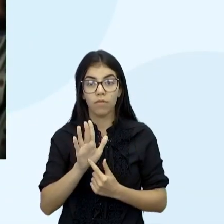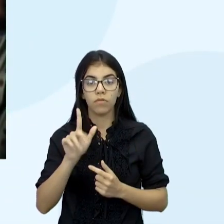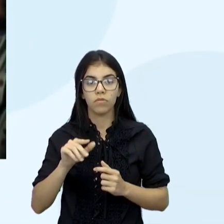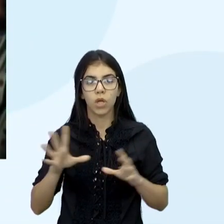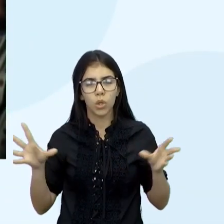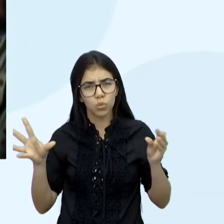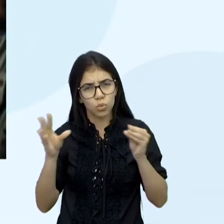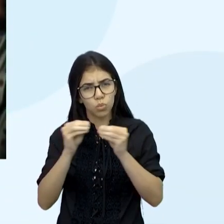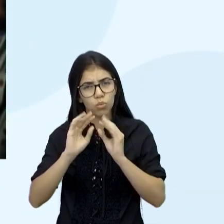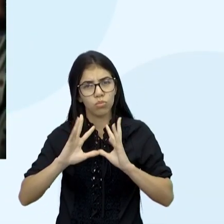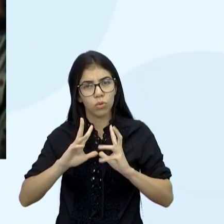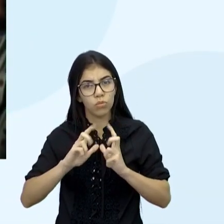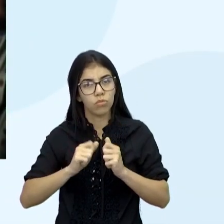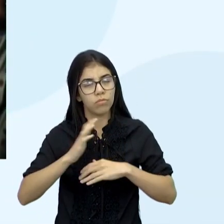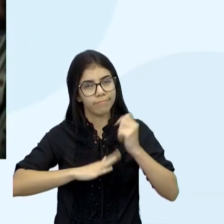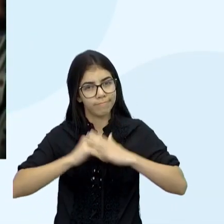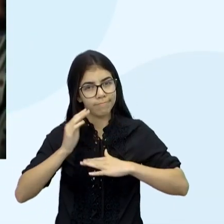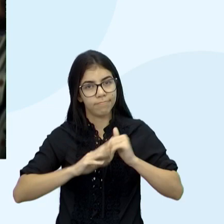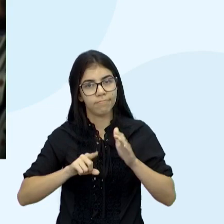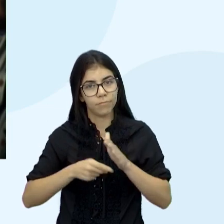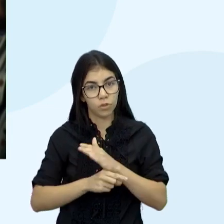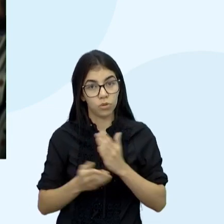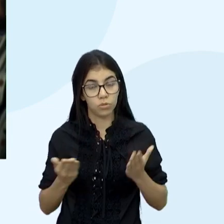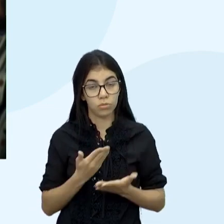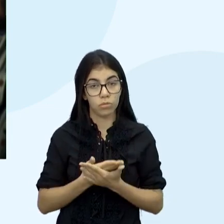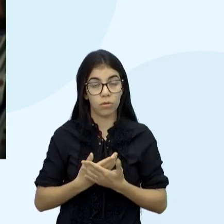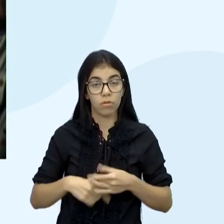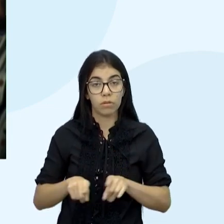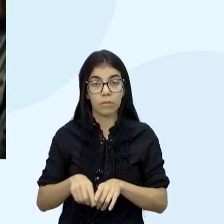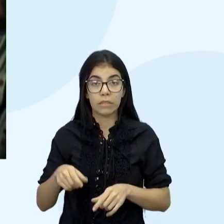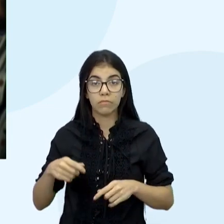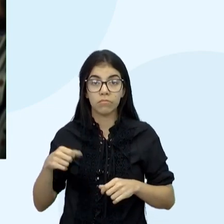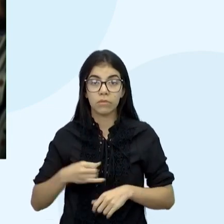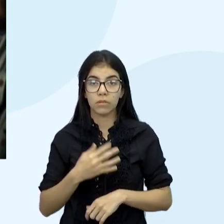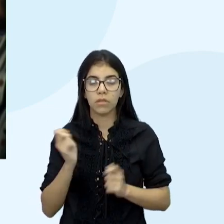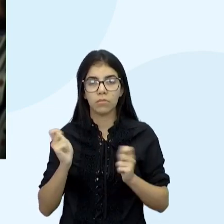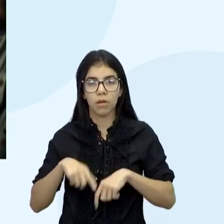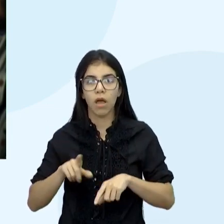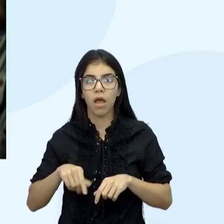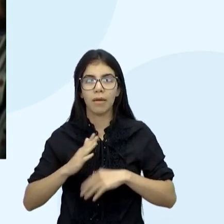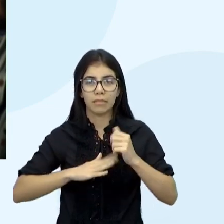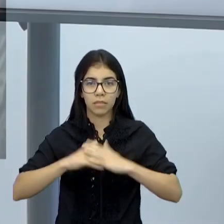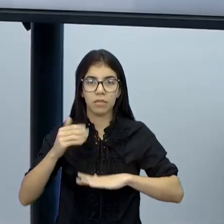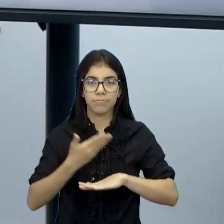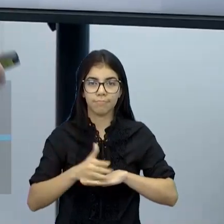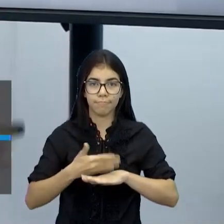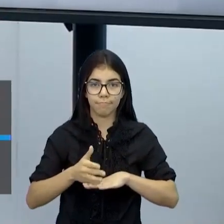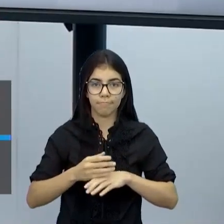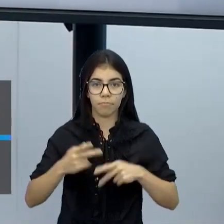de tudo que você desenvolveu e aprofundou na aula de hoje. Se possível, treine essa programação e